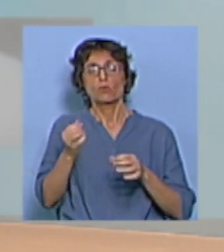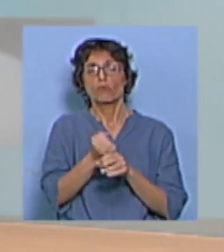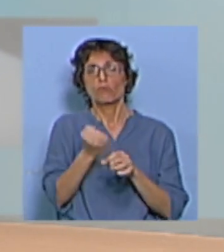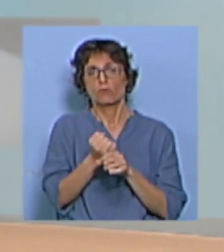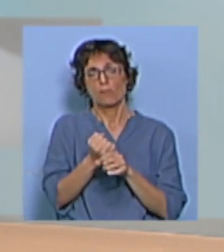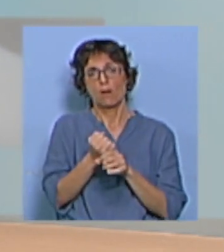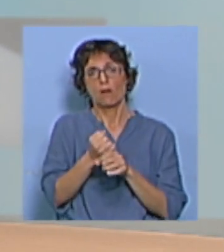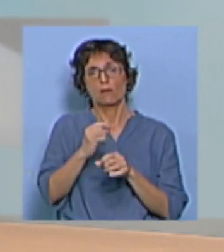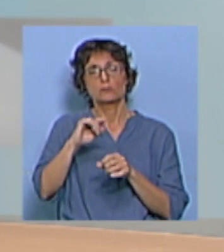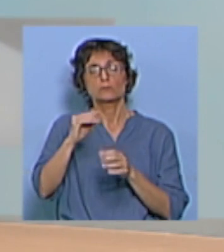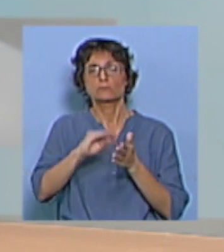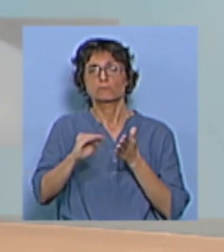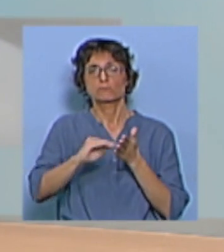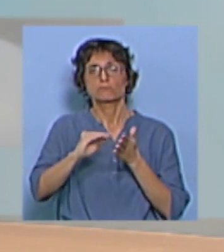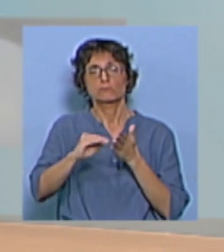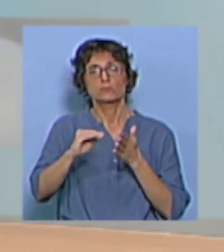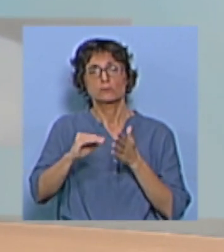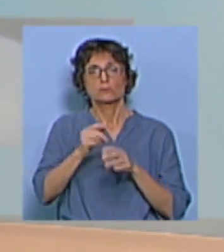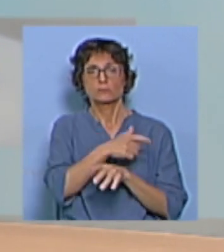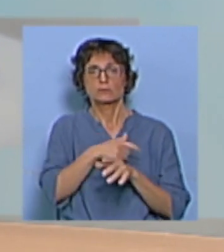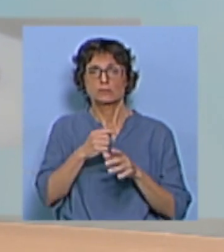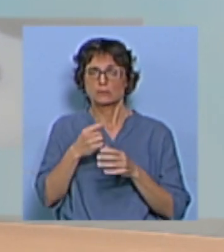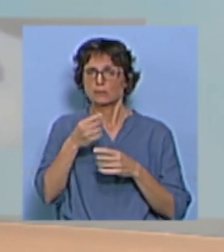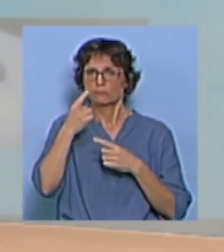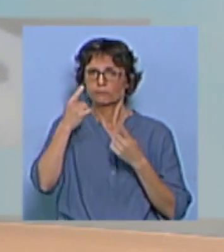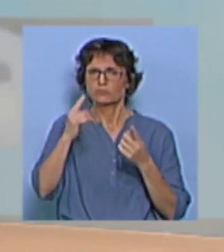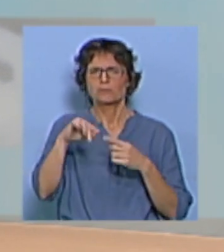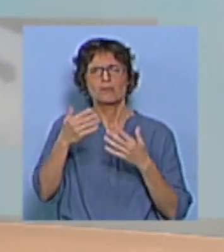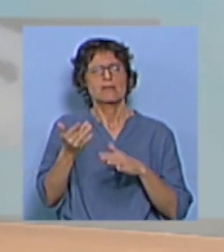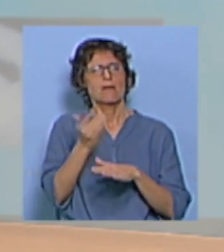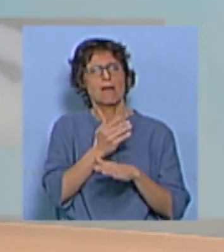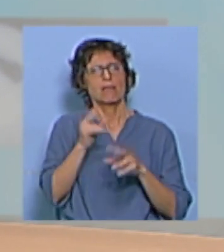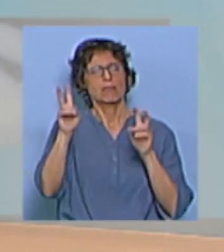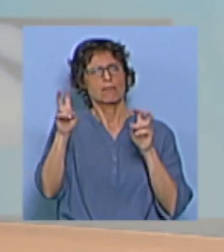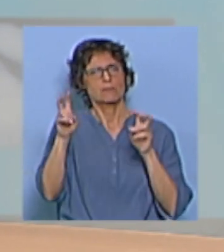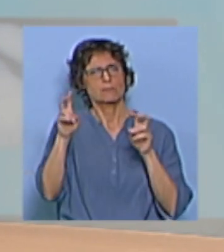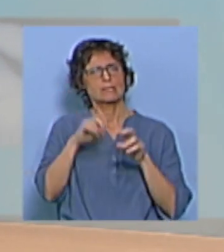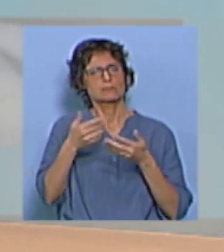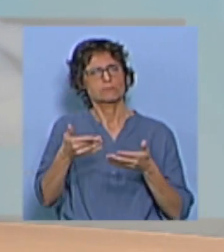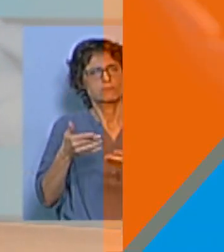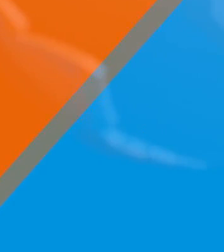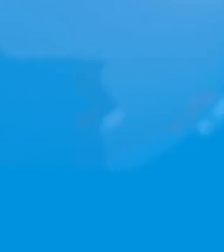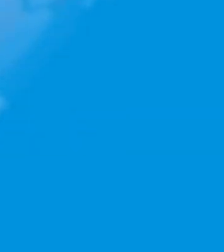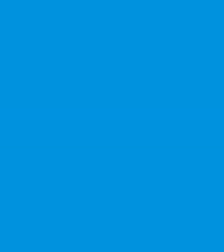da Conferência Episcopal vai apresentar daqui a pouco. Para já partilharmos consigo temas que marcam a atualidade.